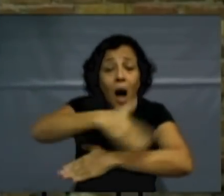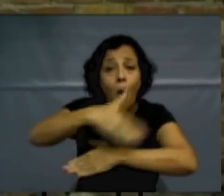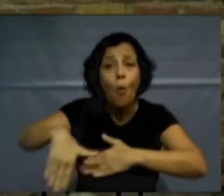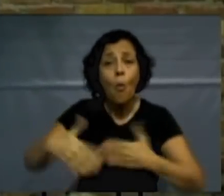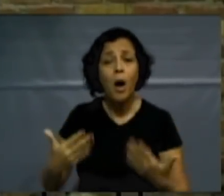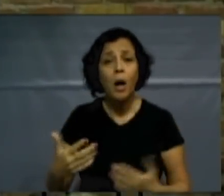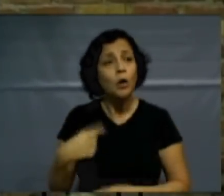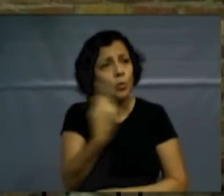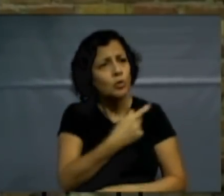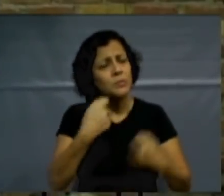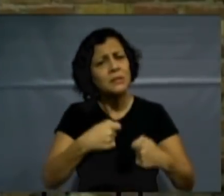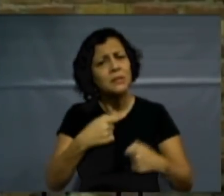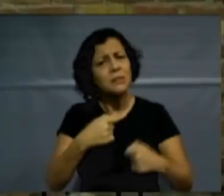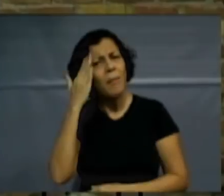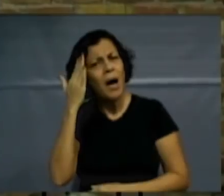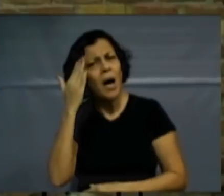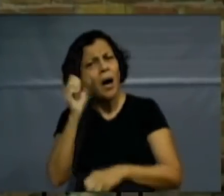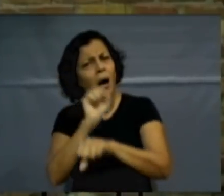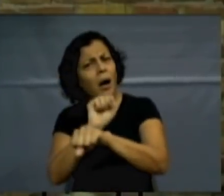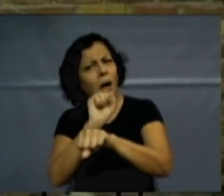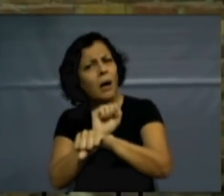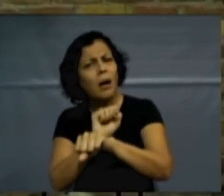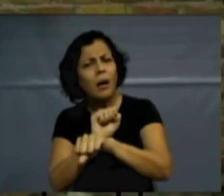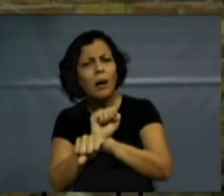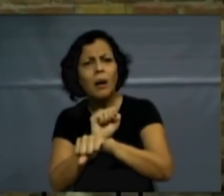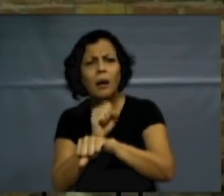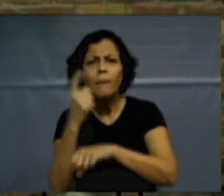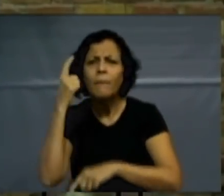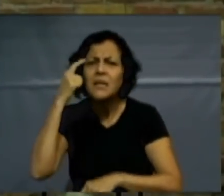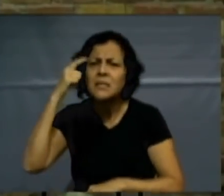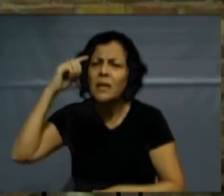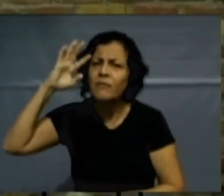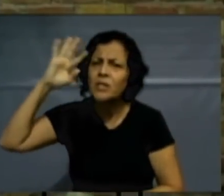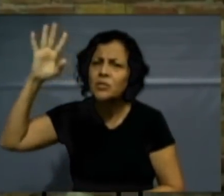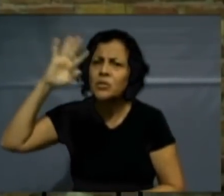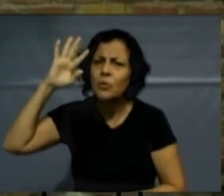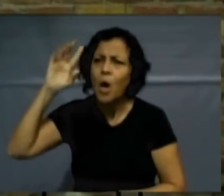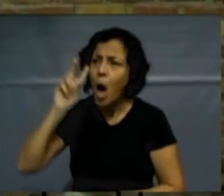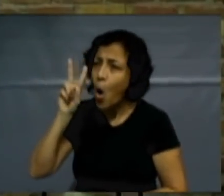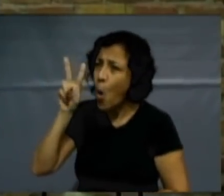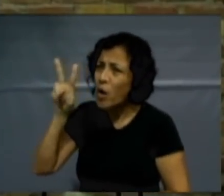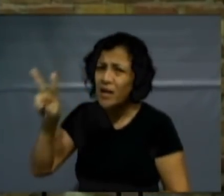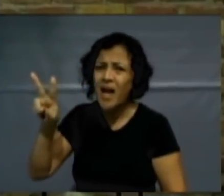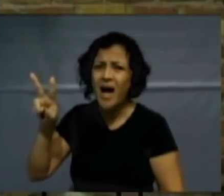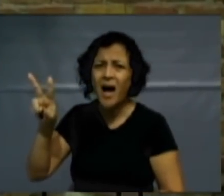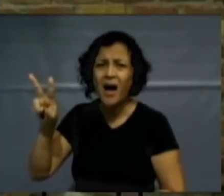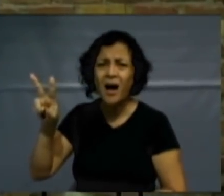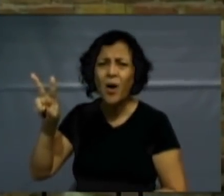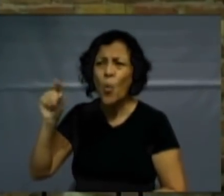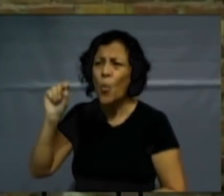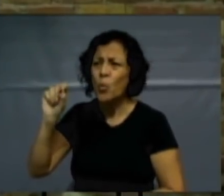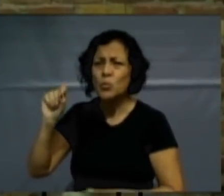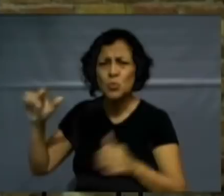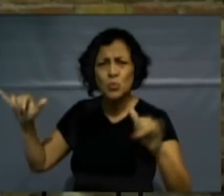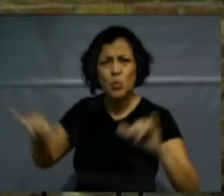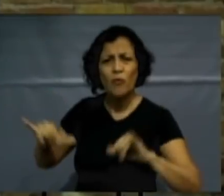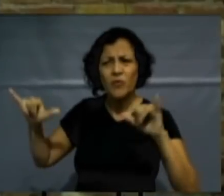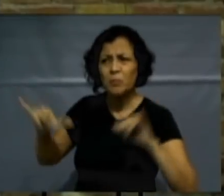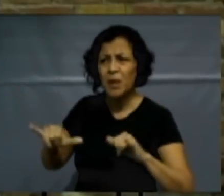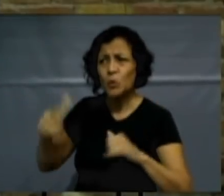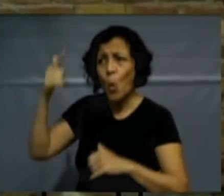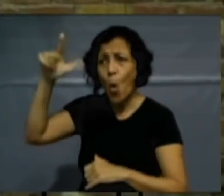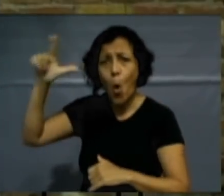A gente precisa parar para pensar. Não é olhar a desgraça alheia. Não é isso, meus irmãos. Mas é parar para pensar como Deus é